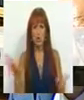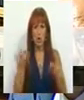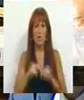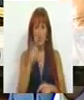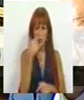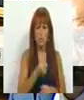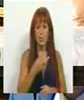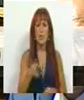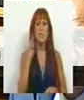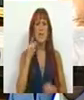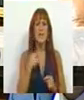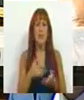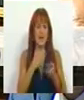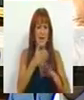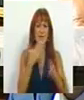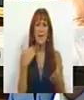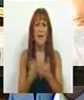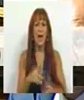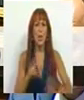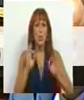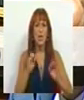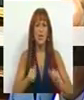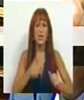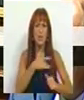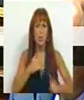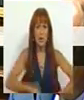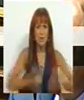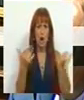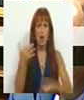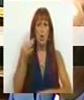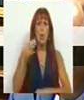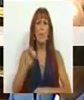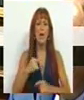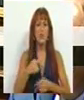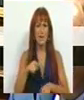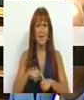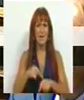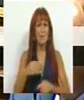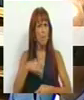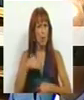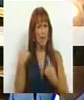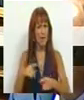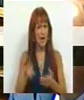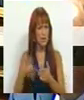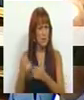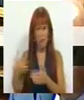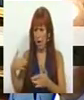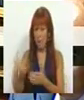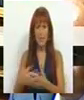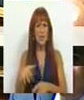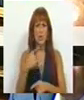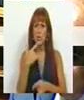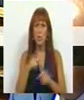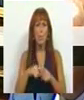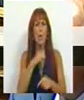população que merece ter acesso a melhores cuidados de saúde. O Partido Socialista está desde sempre preocupado com esta situação, não